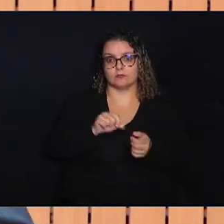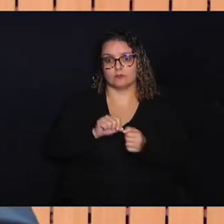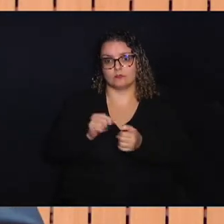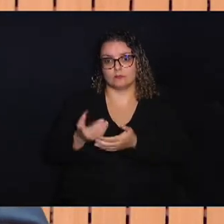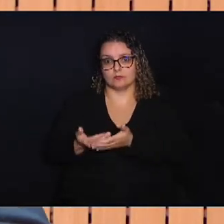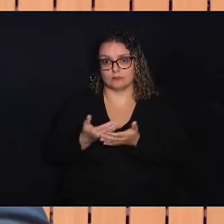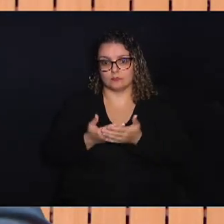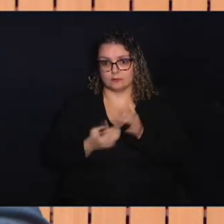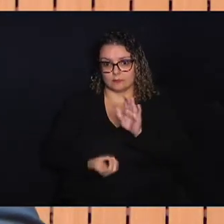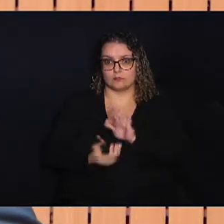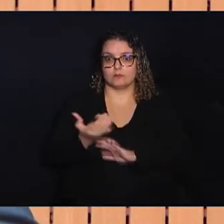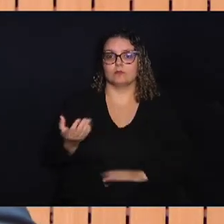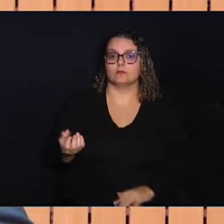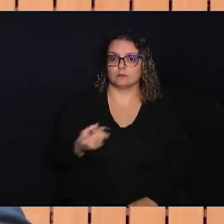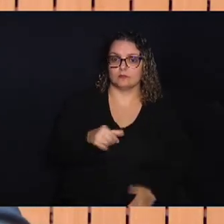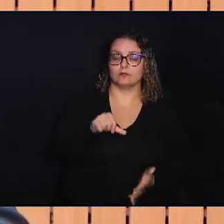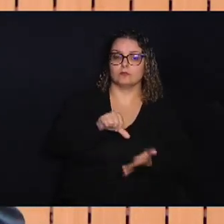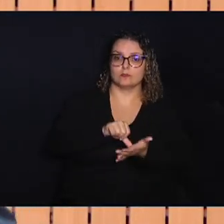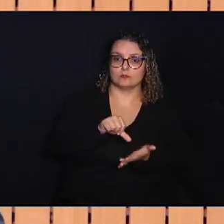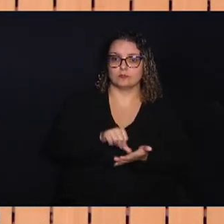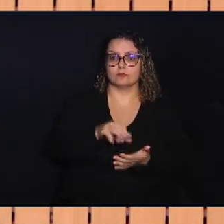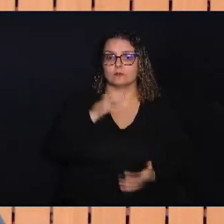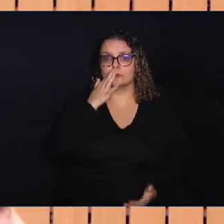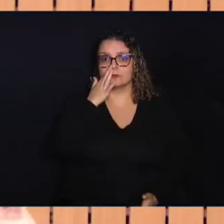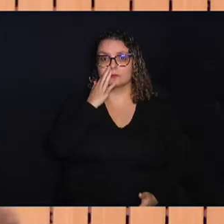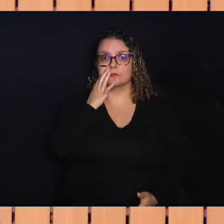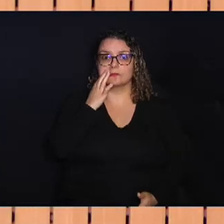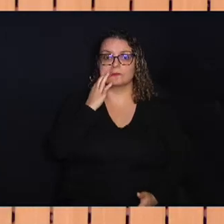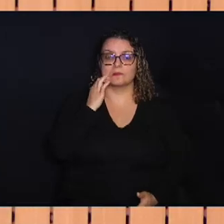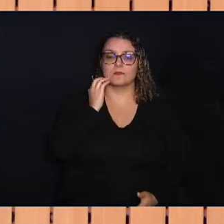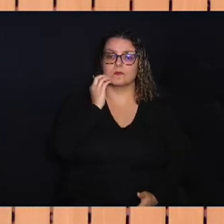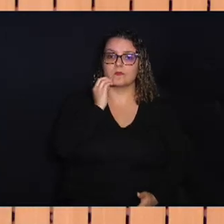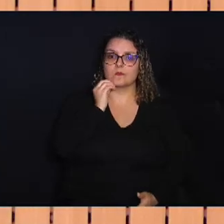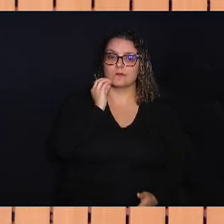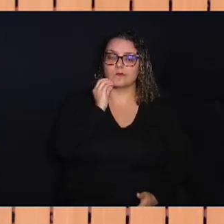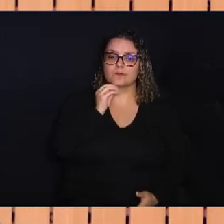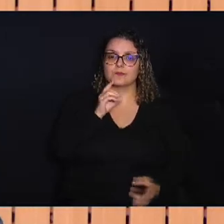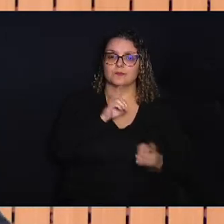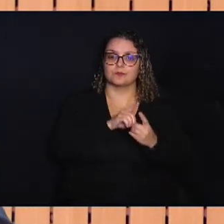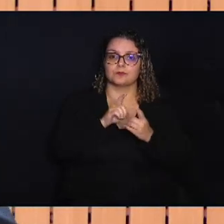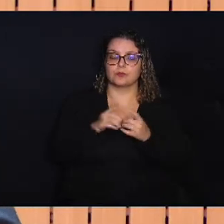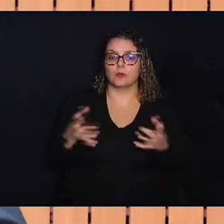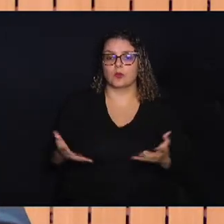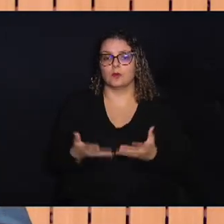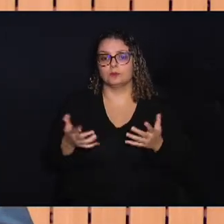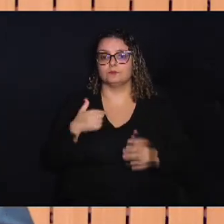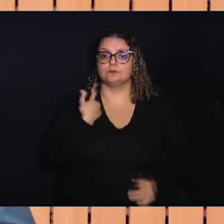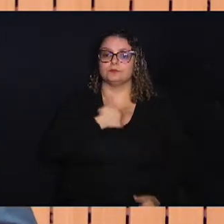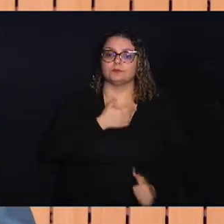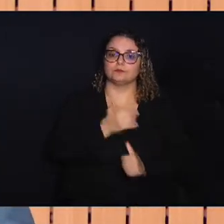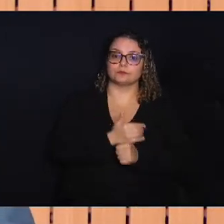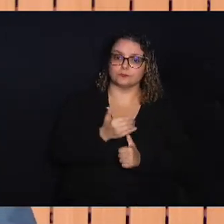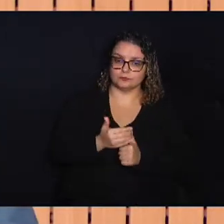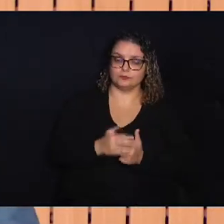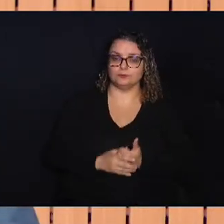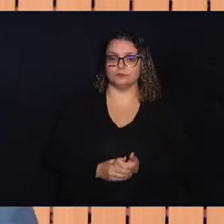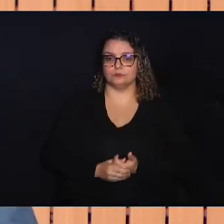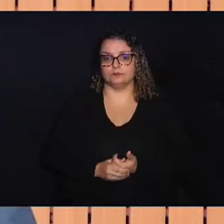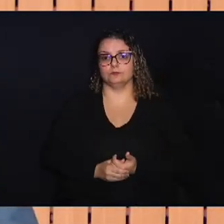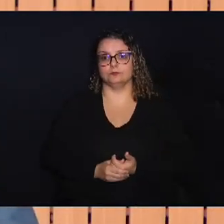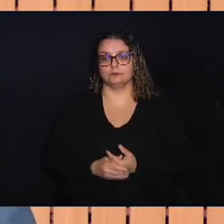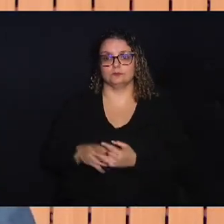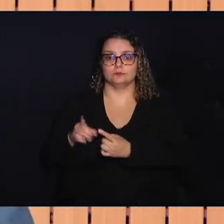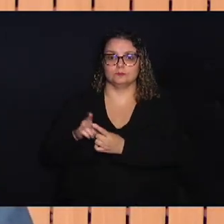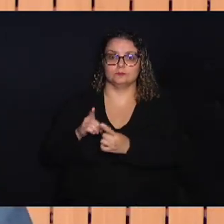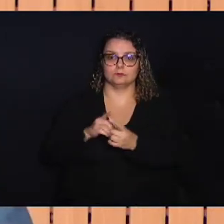para a criação de uma nova unidade e foi contemplada, com incentivo do nosso mandato, foi